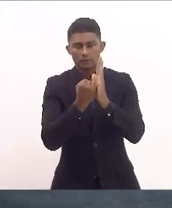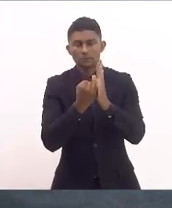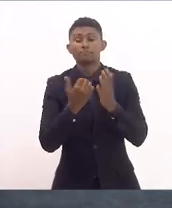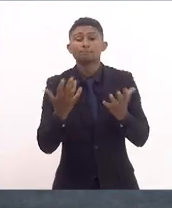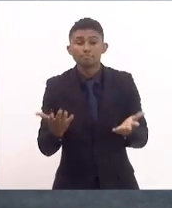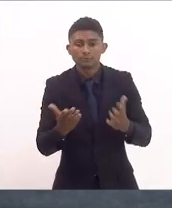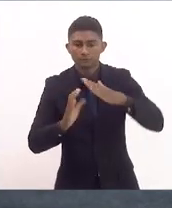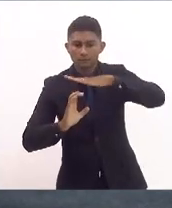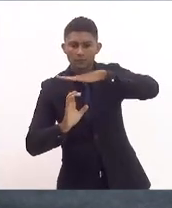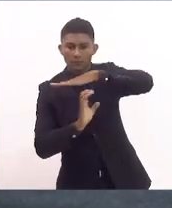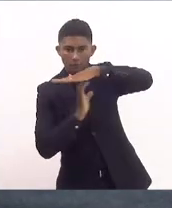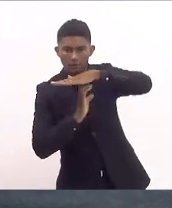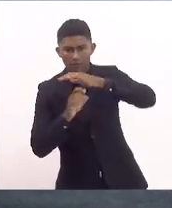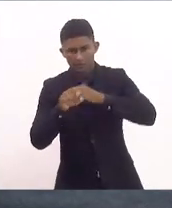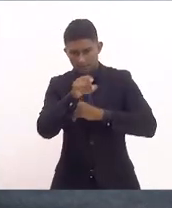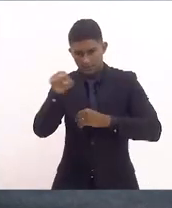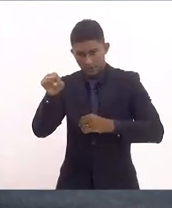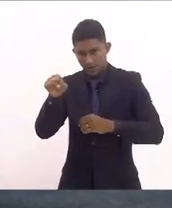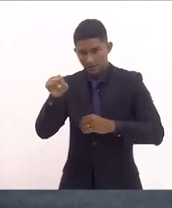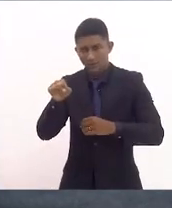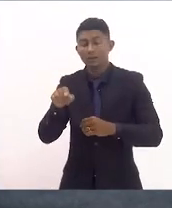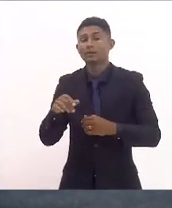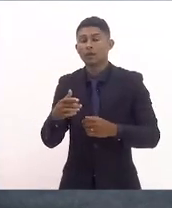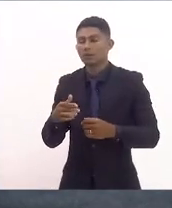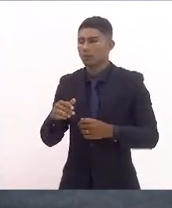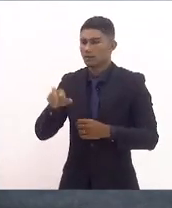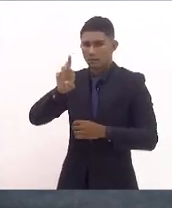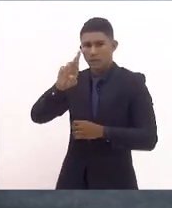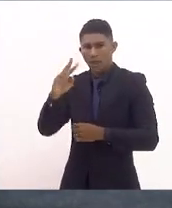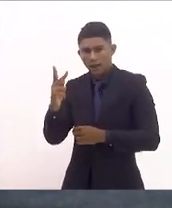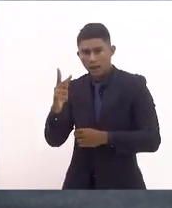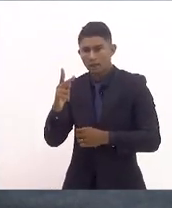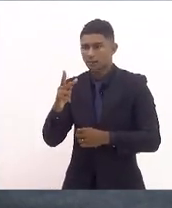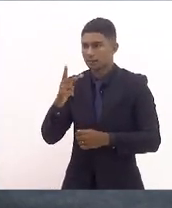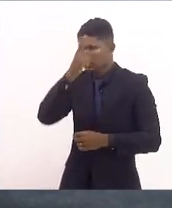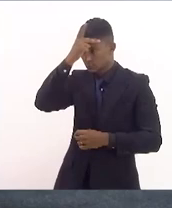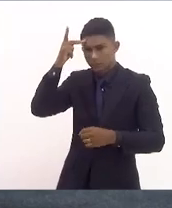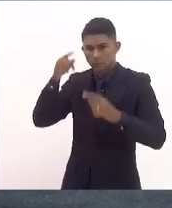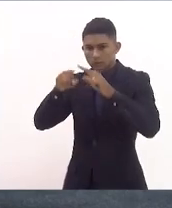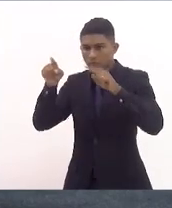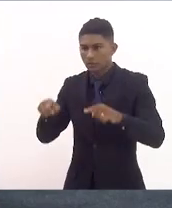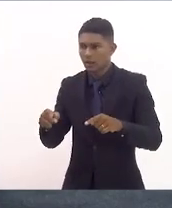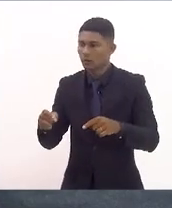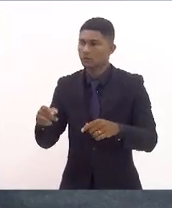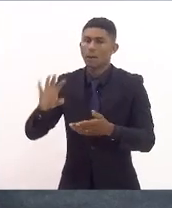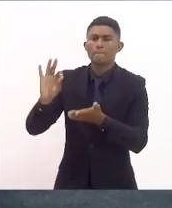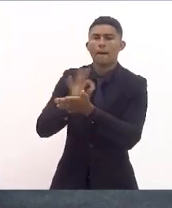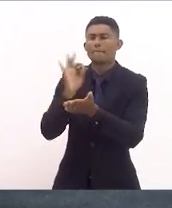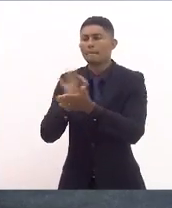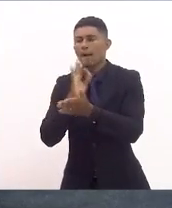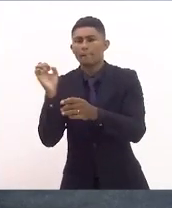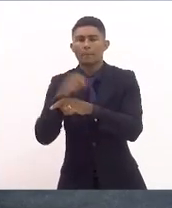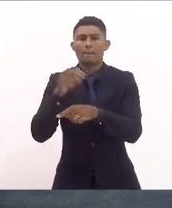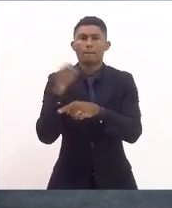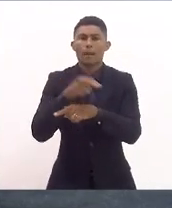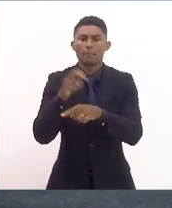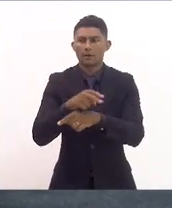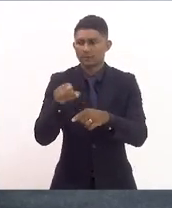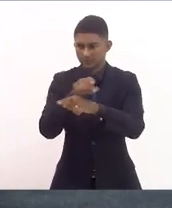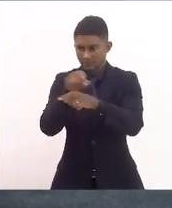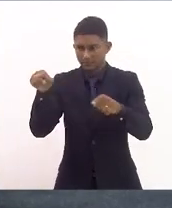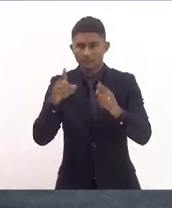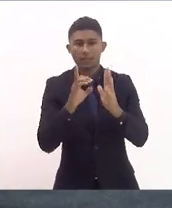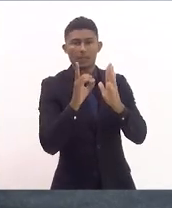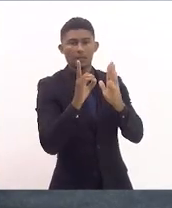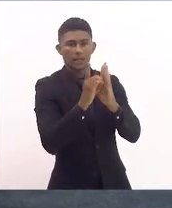empresa ela contrata recursos humanos trabalhadores que prestam serviço ao